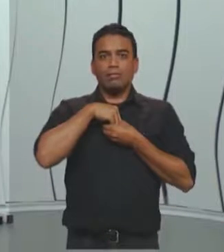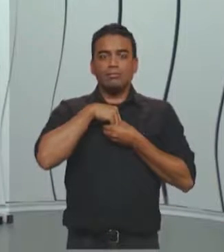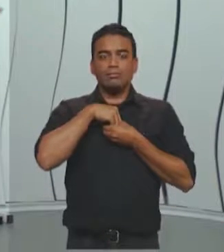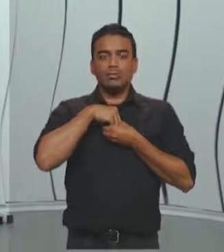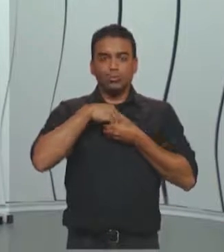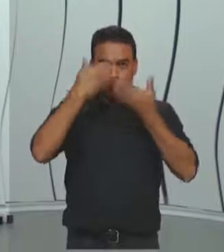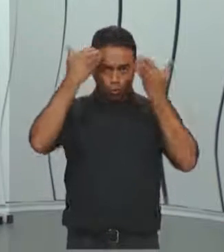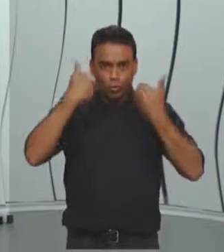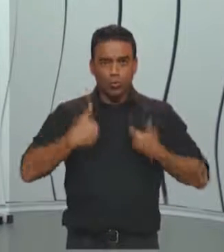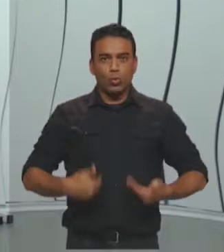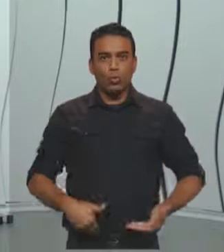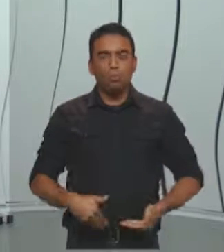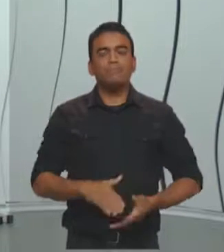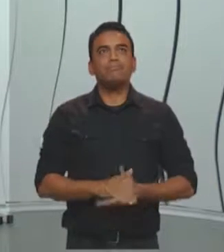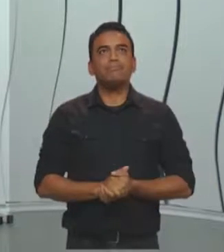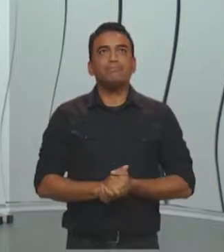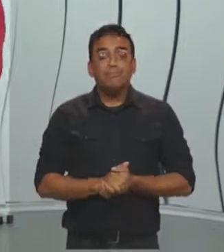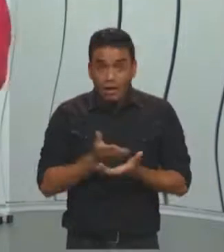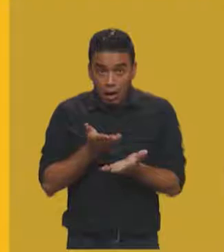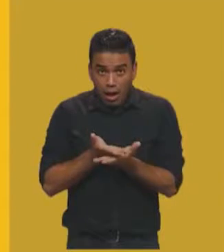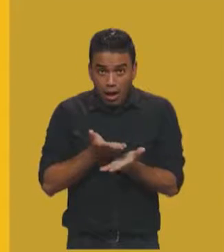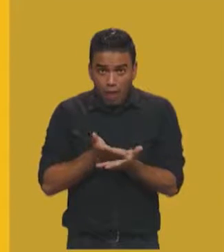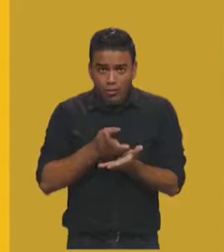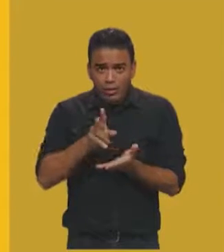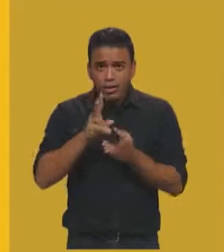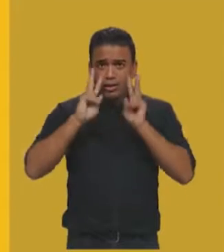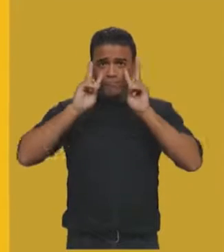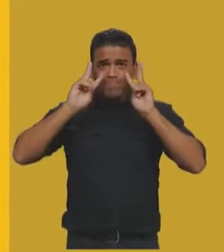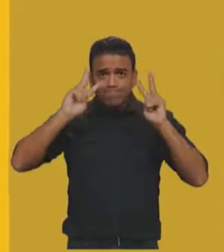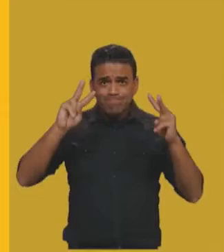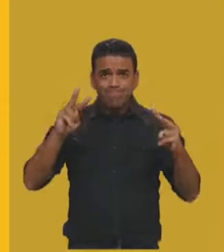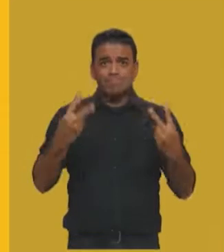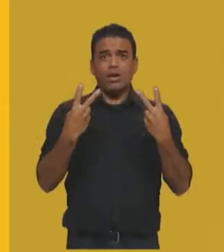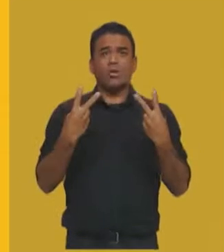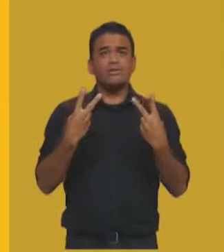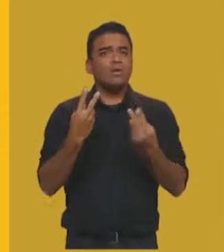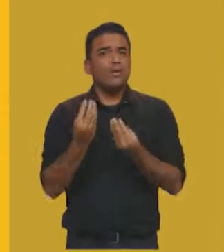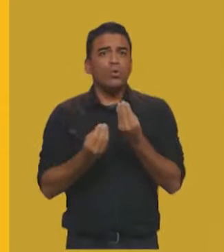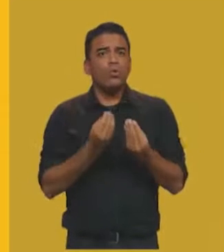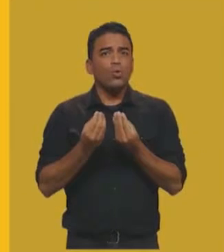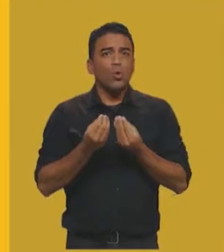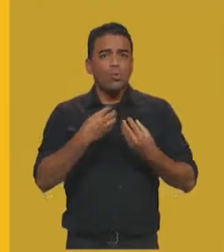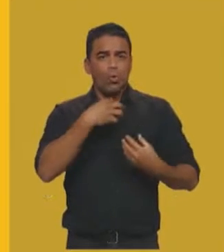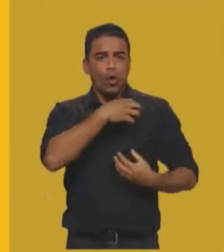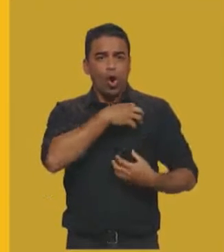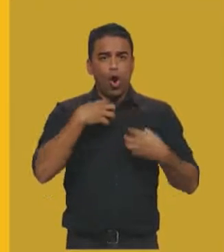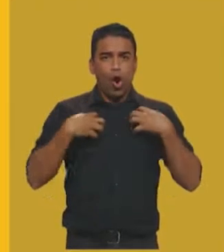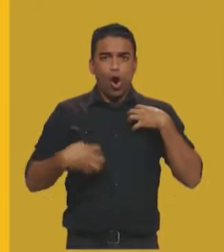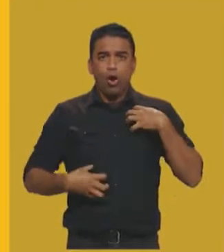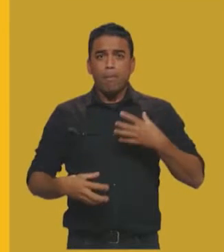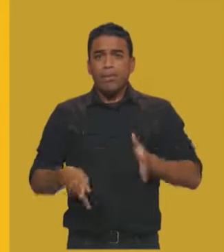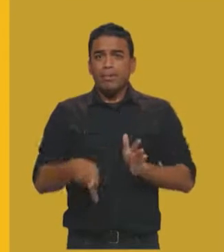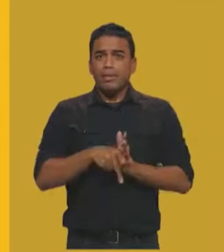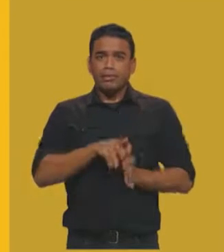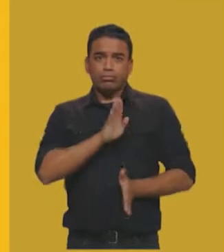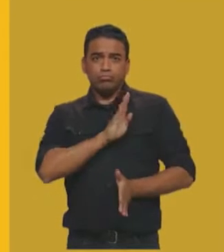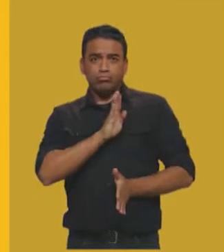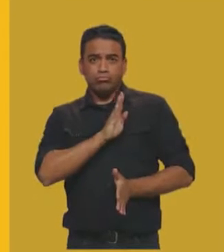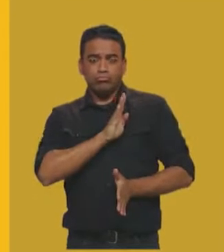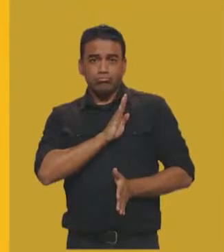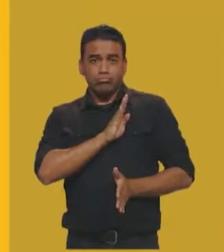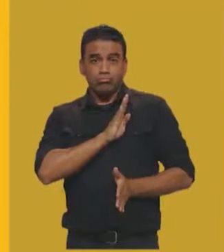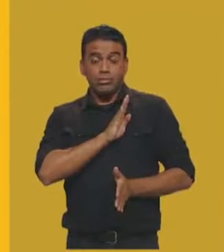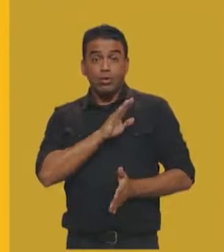que com essa aula você possa reconhecer os órgãos do sistema cardiovascular, conhecer a função do sangue